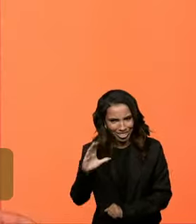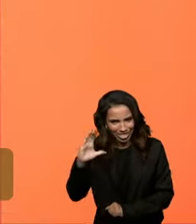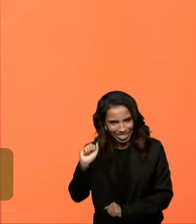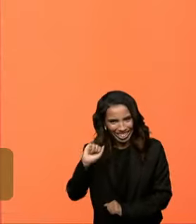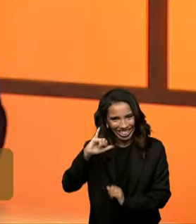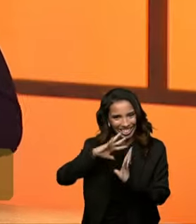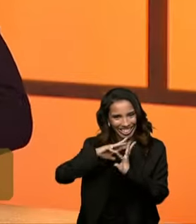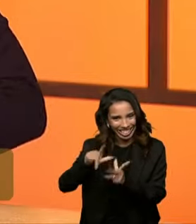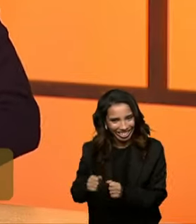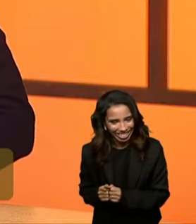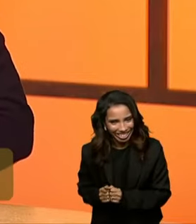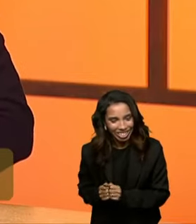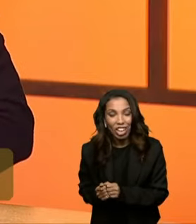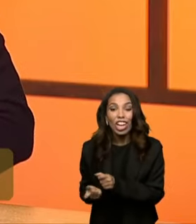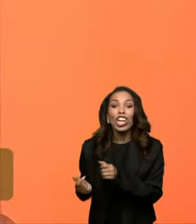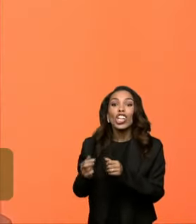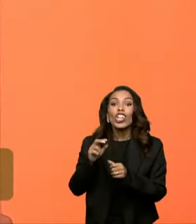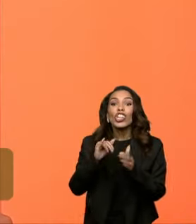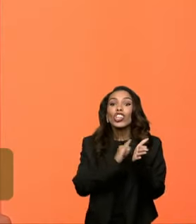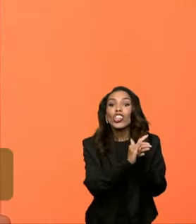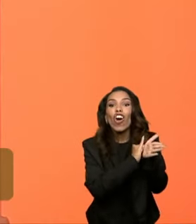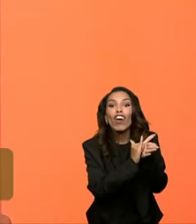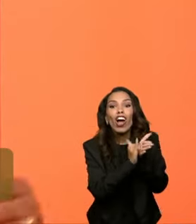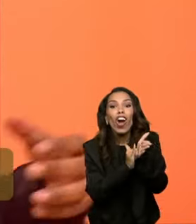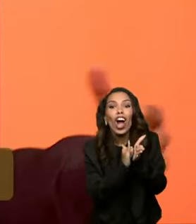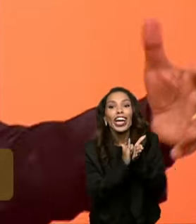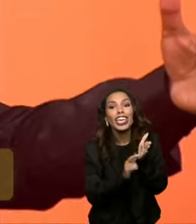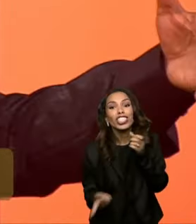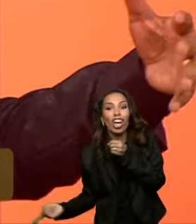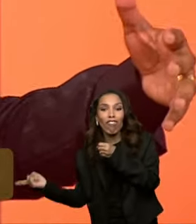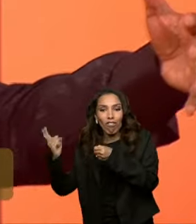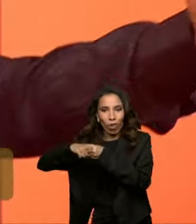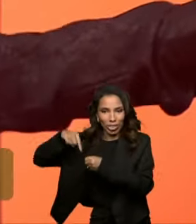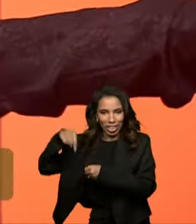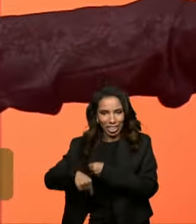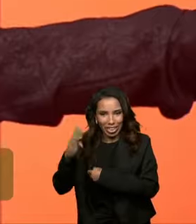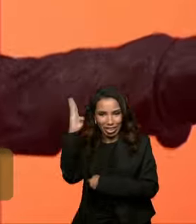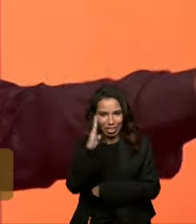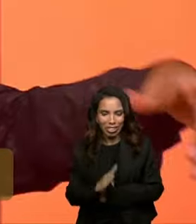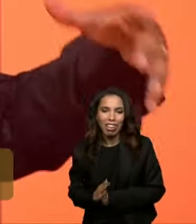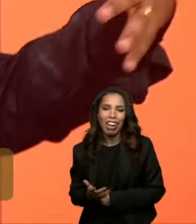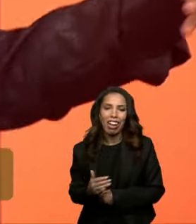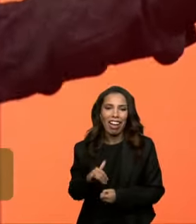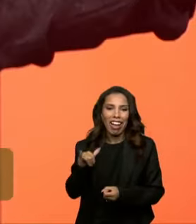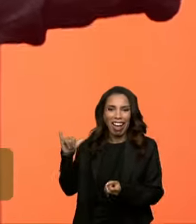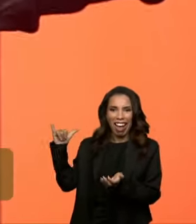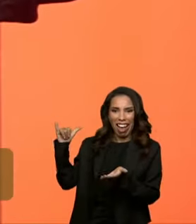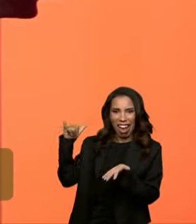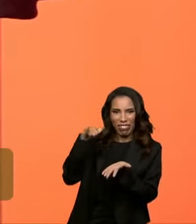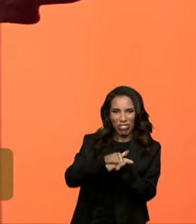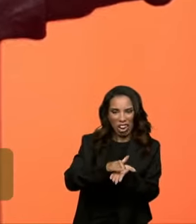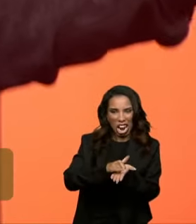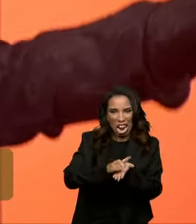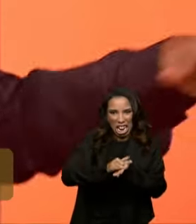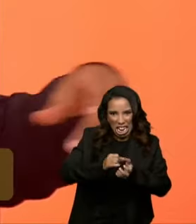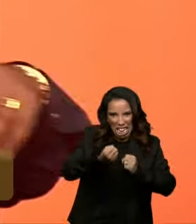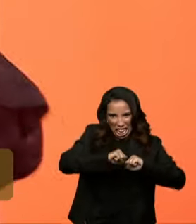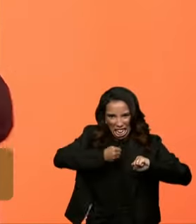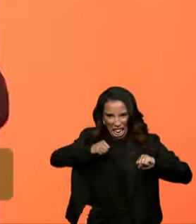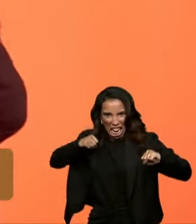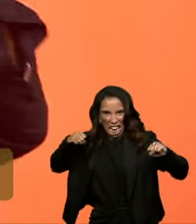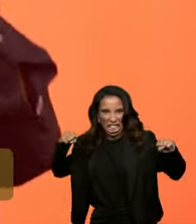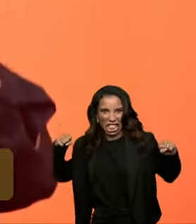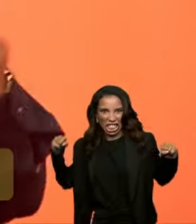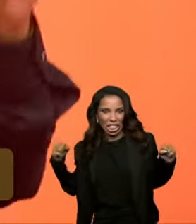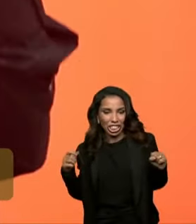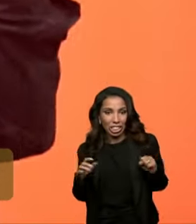internacional do Zeca, a gente voltando de Nova York. Ah. Aí era aquele voo antigo, né, da Transbrasil, avião largo, né?